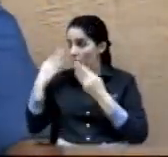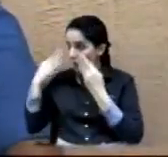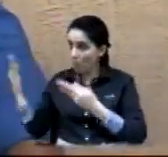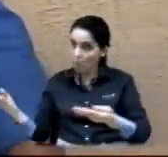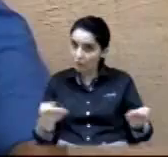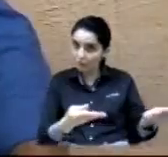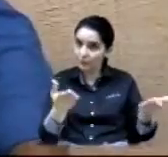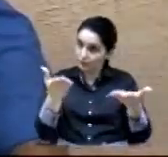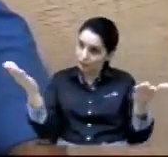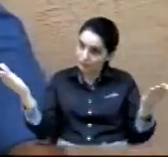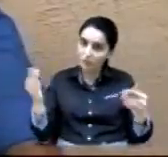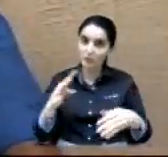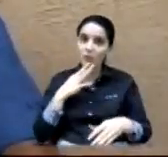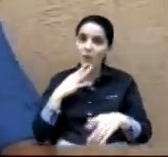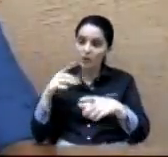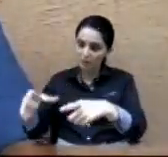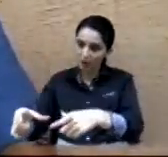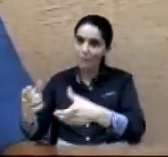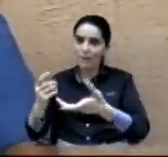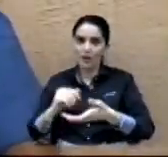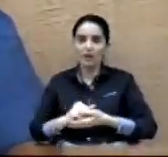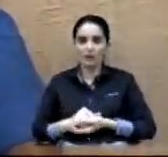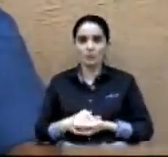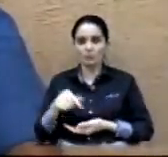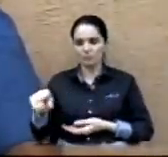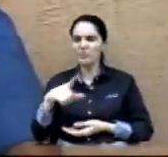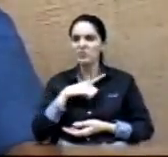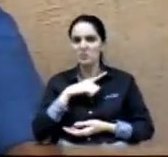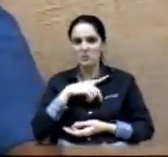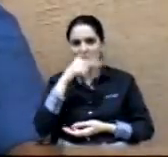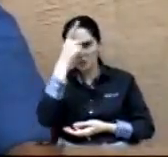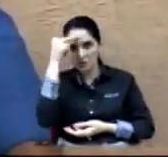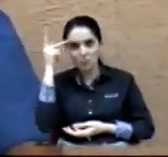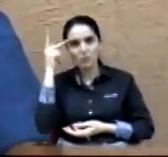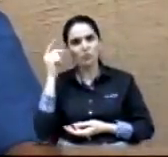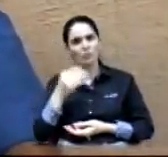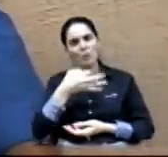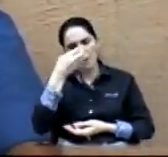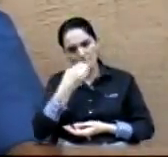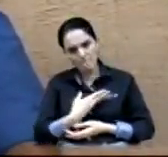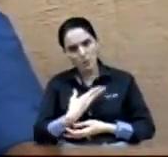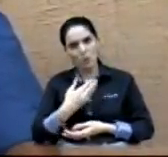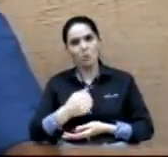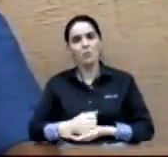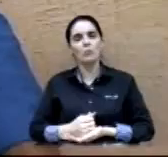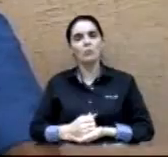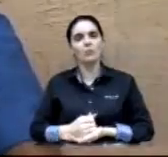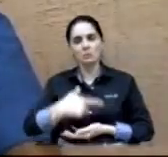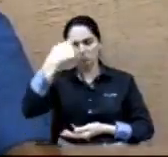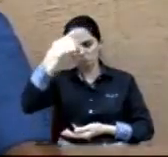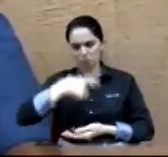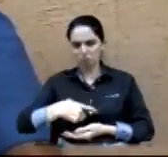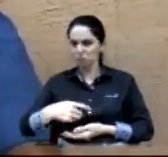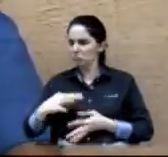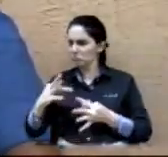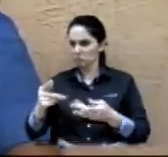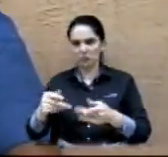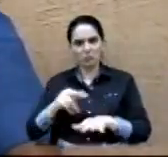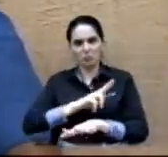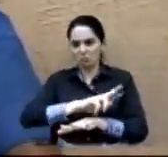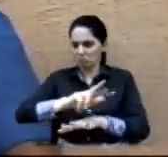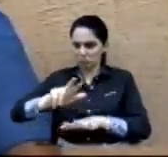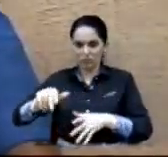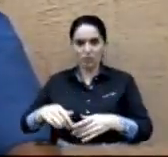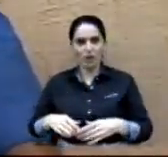o assentamento Elizabeth Teixeira. Ali tem pessoas de caráter, pessoas responsáveis, tem pessoas de todos os tipos, como tem na